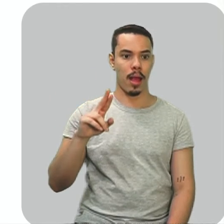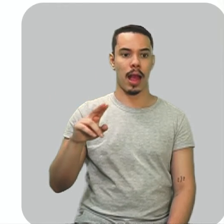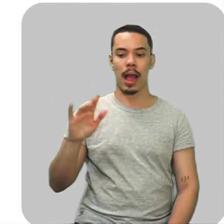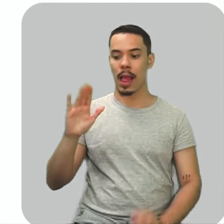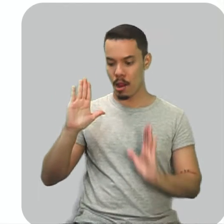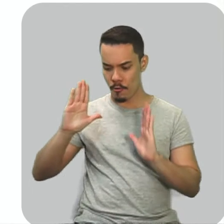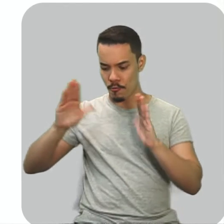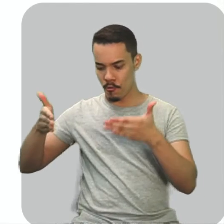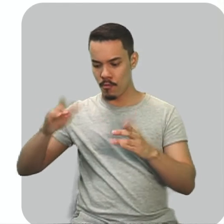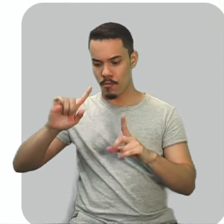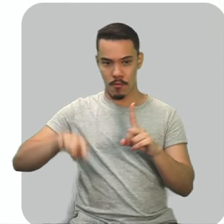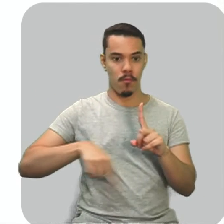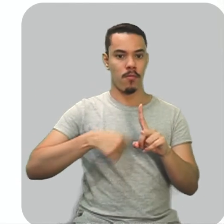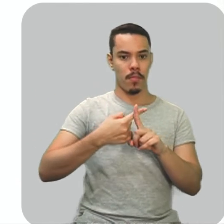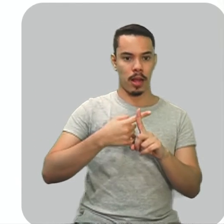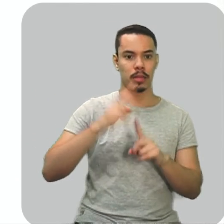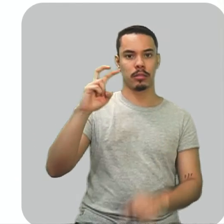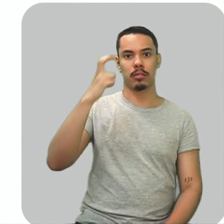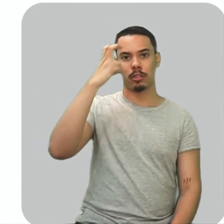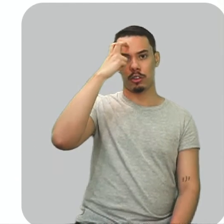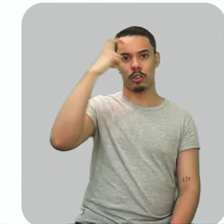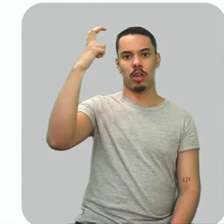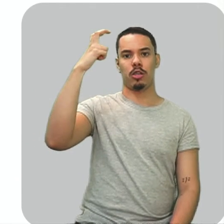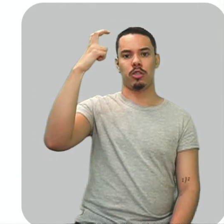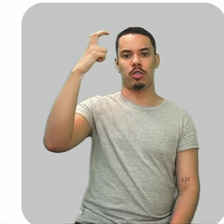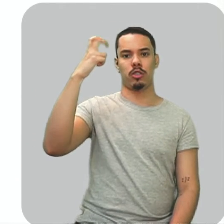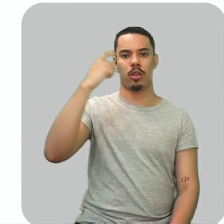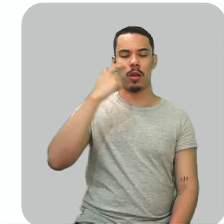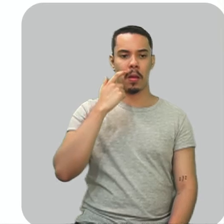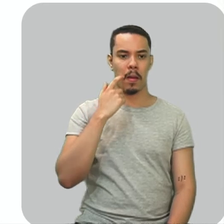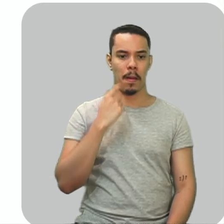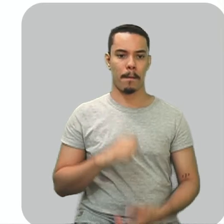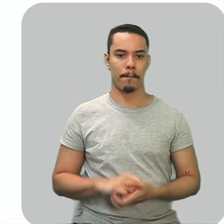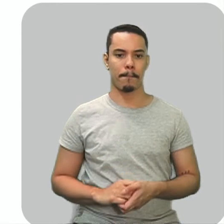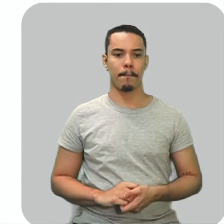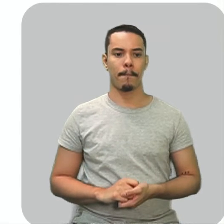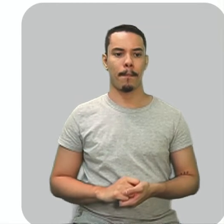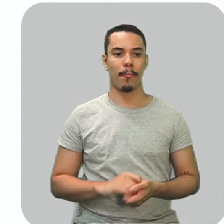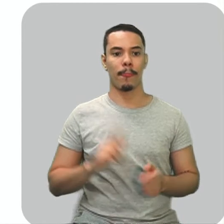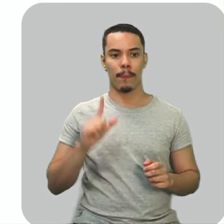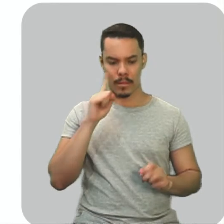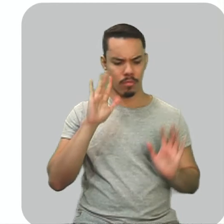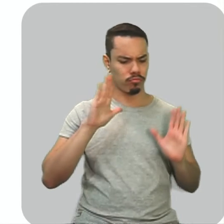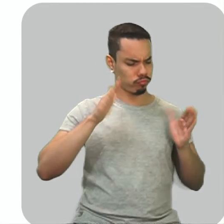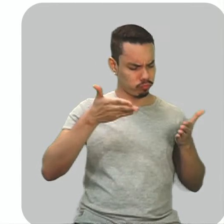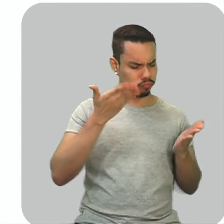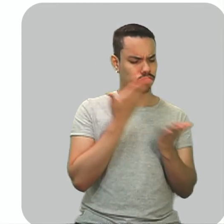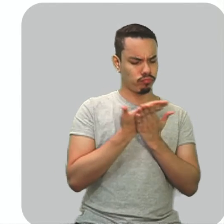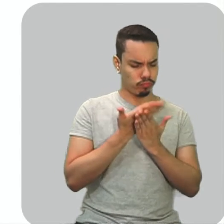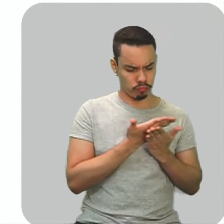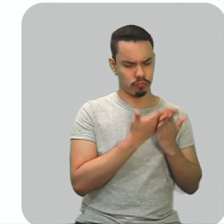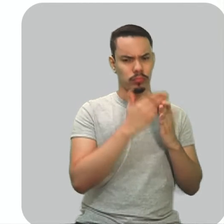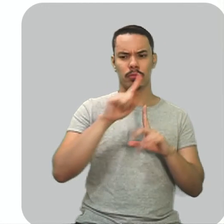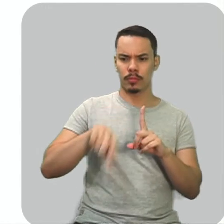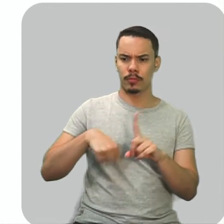mais inteligente eu poderia trocar pelo rei não só é aplicado e